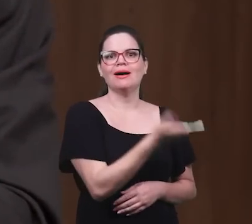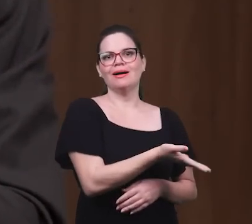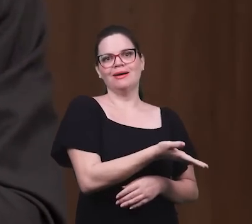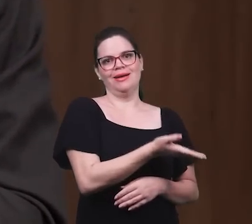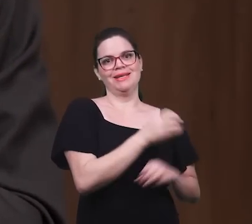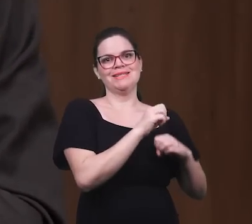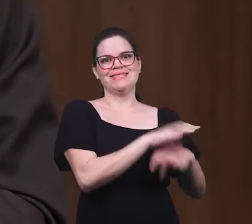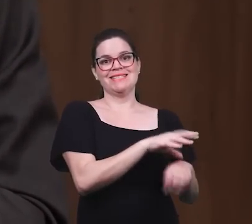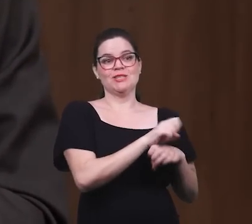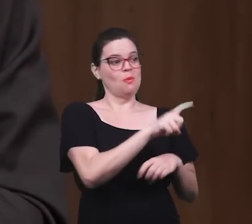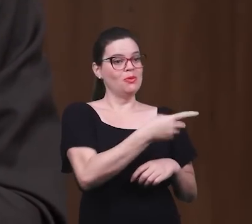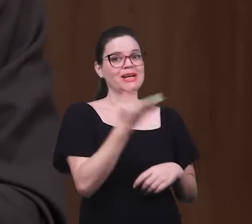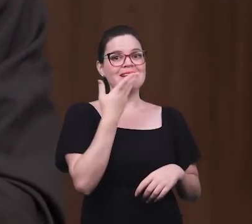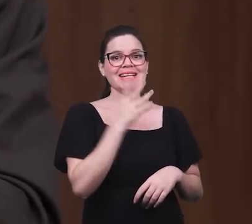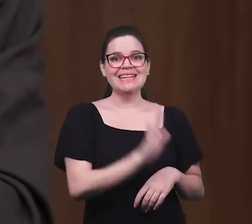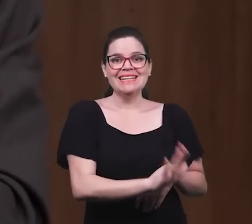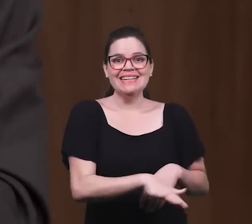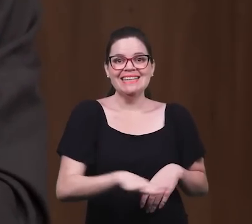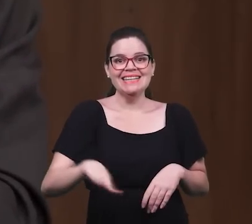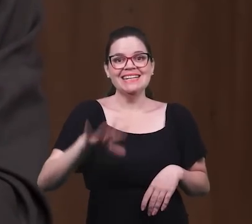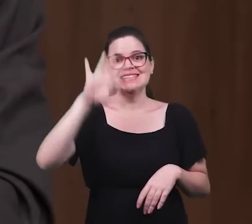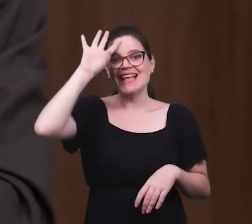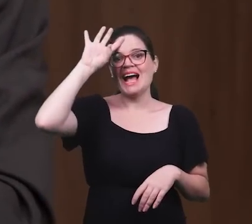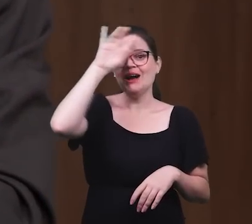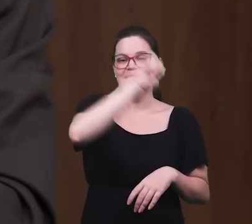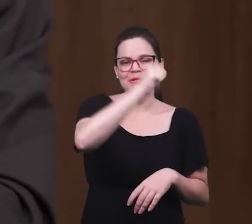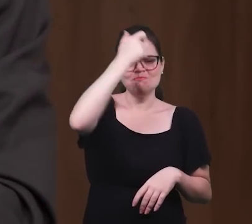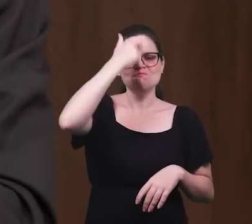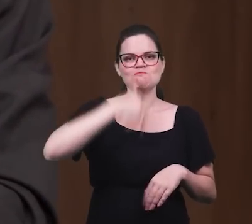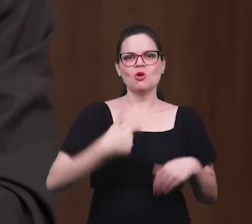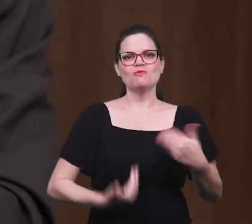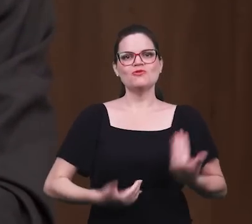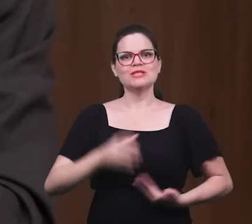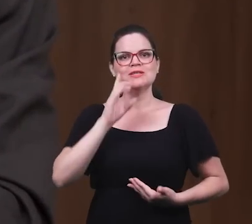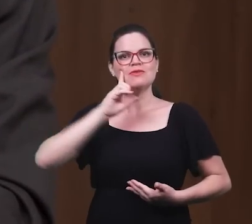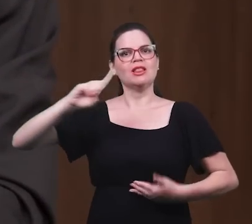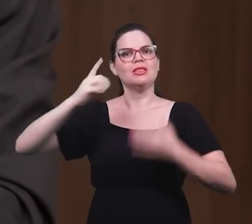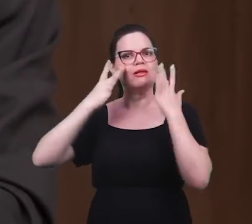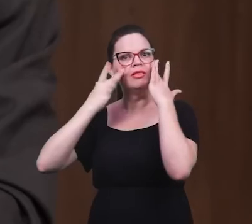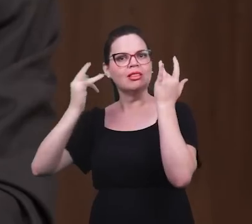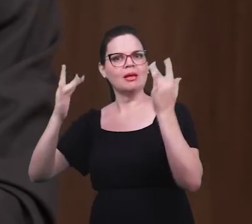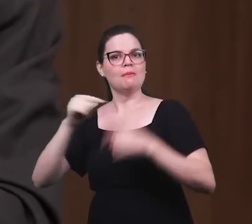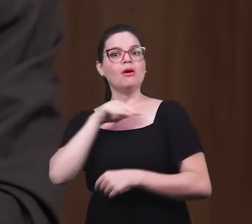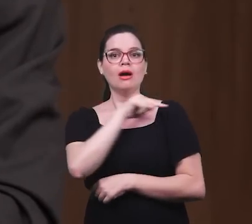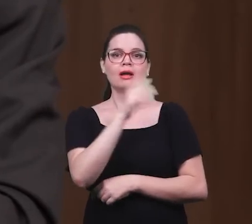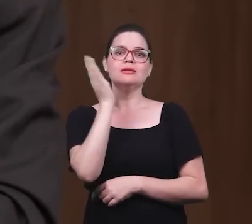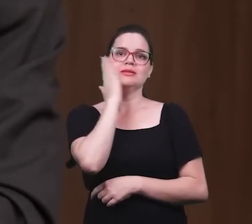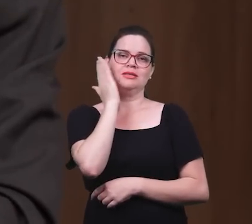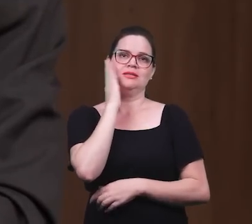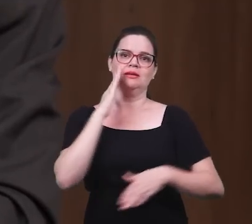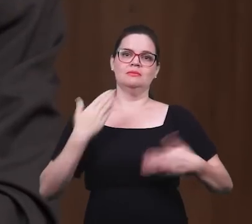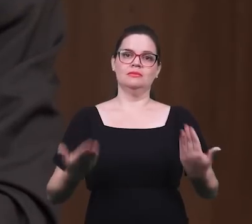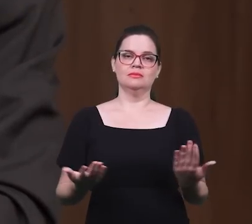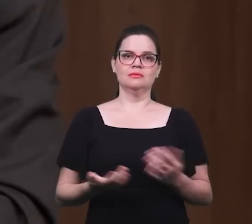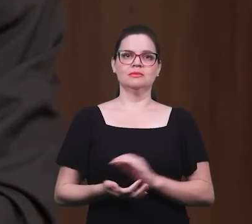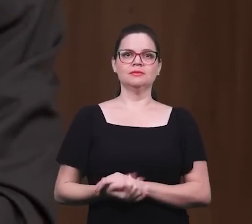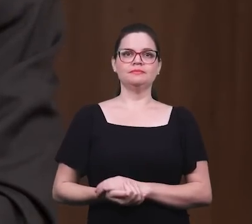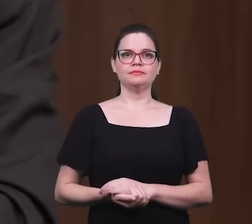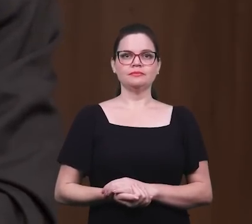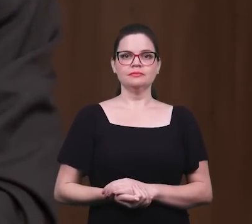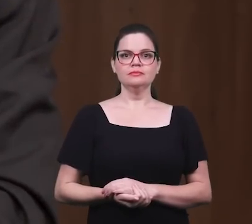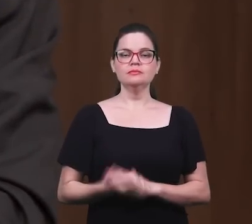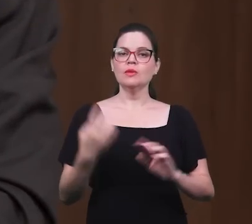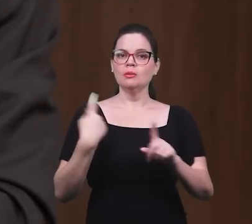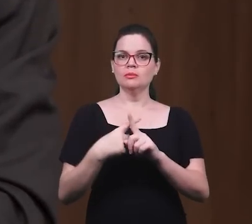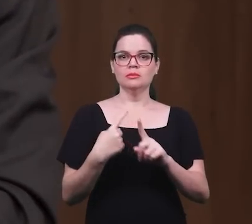em vários aspectos, isso tem que estar dentro de casa. Não a promessa que o senhor fez no lar, uma promessa daquele lá que o senhor fez